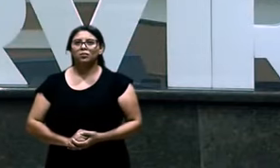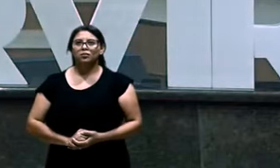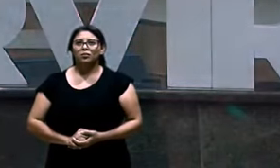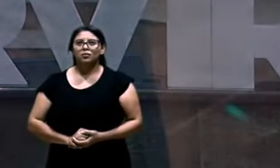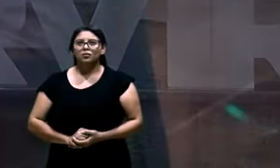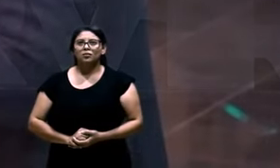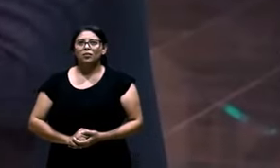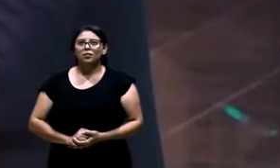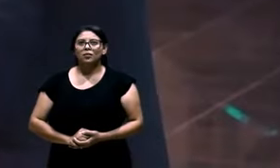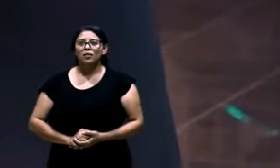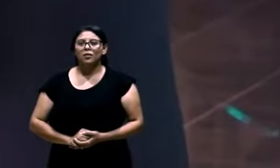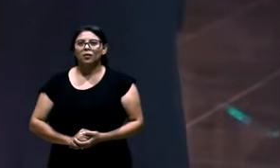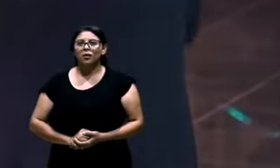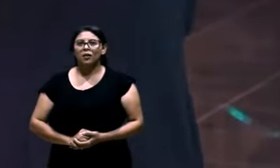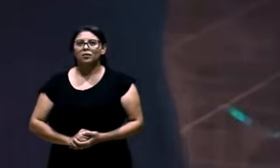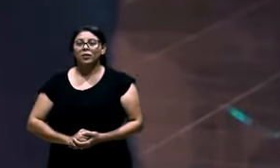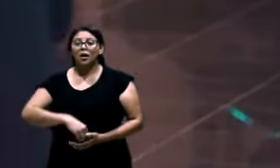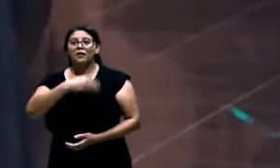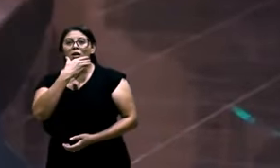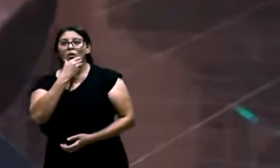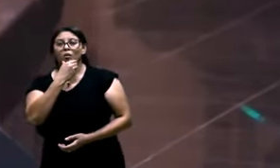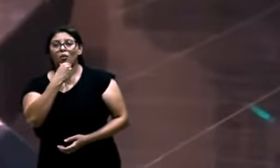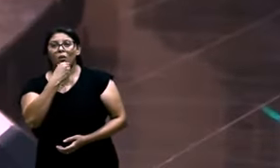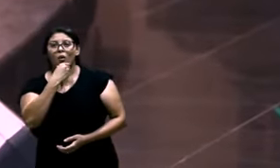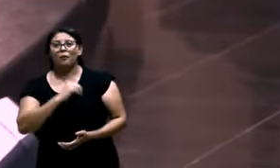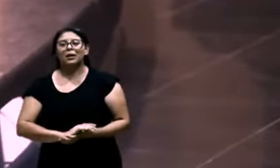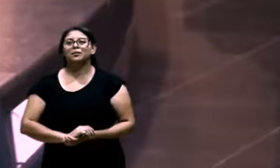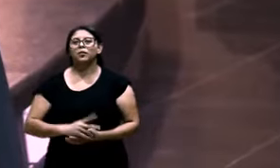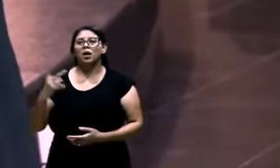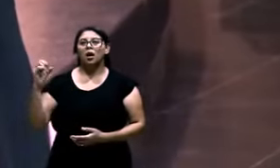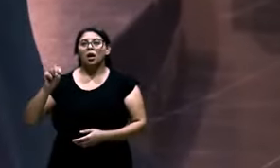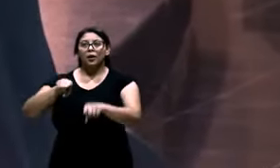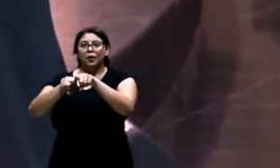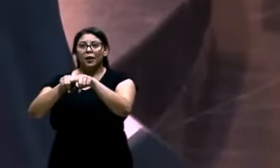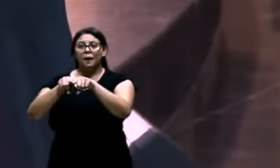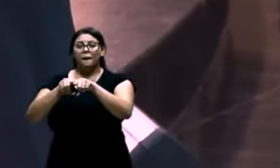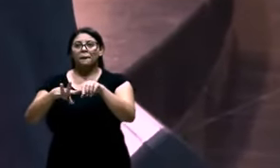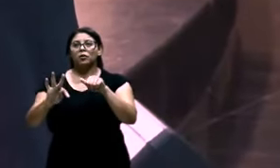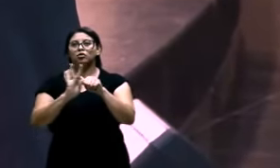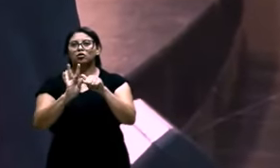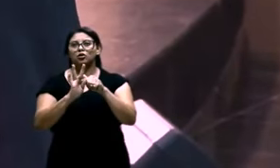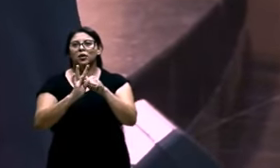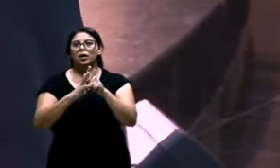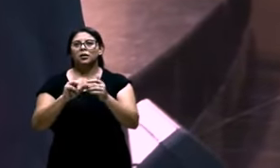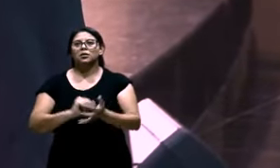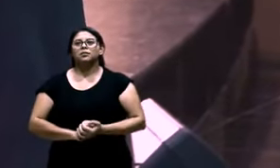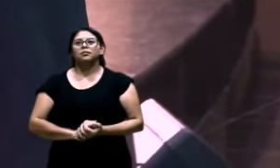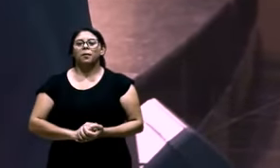irmão de Tiago. Ele pega uma pena, um tinteiro e um